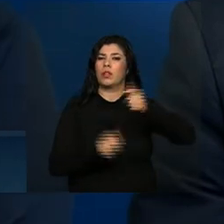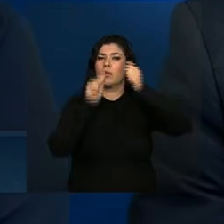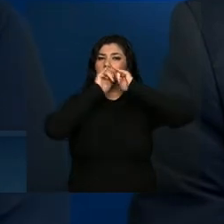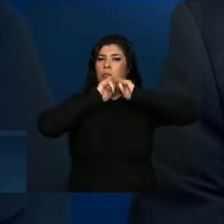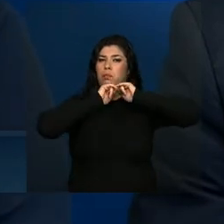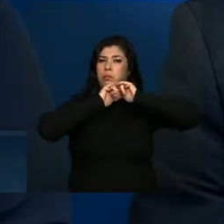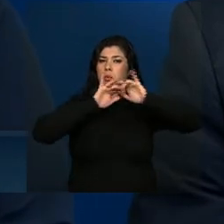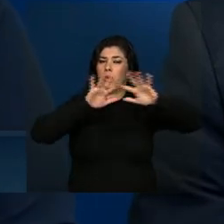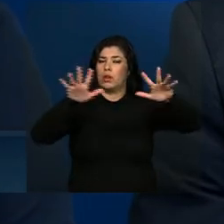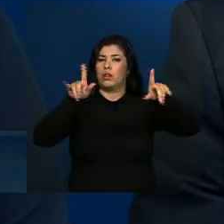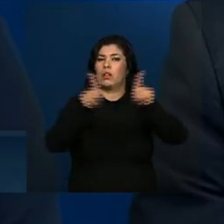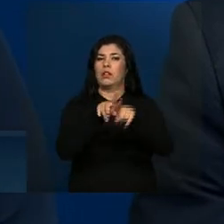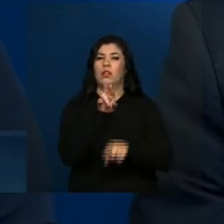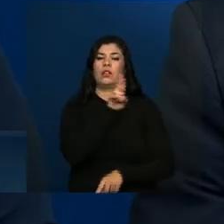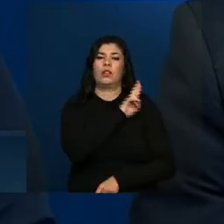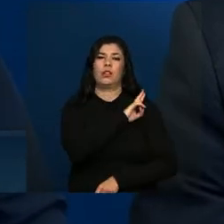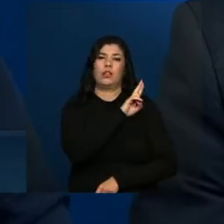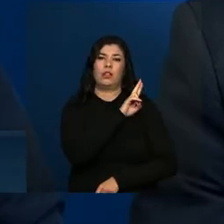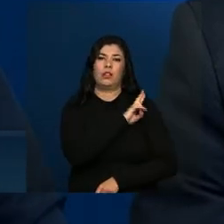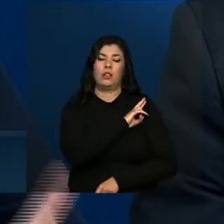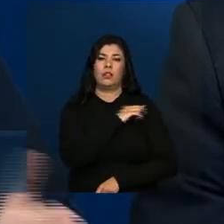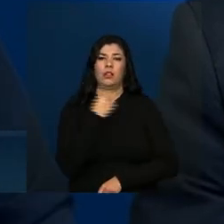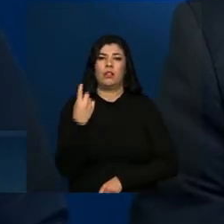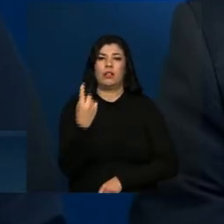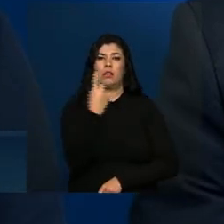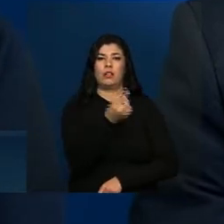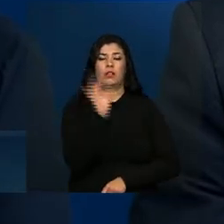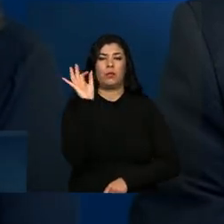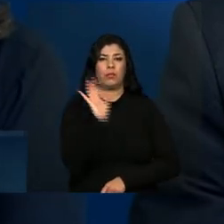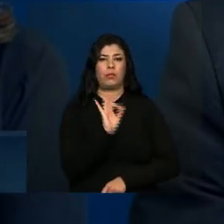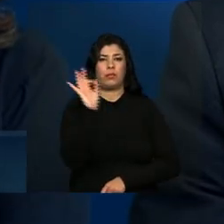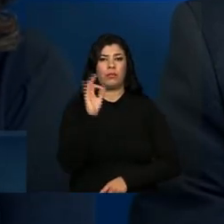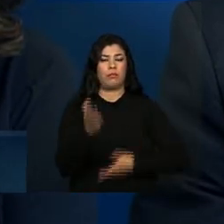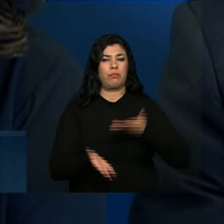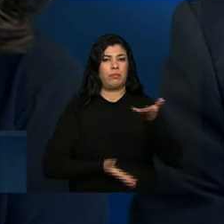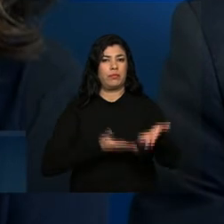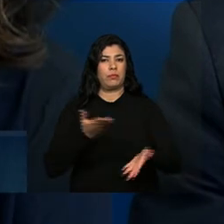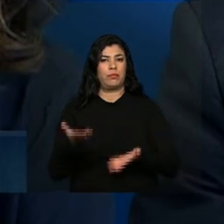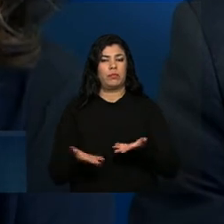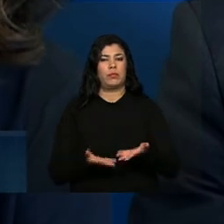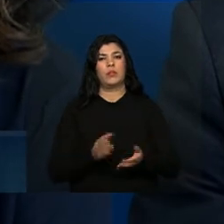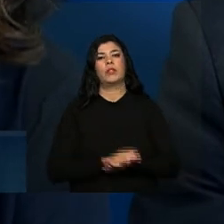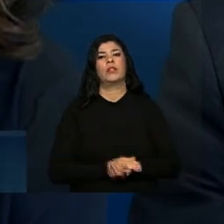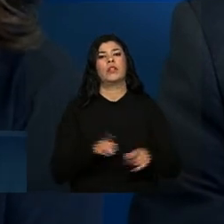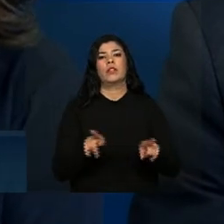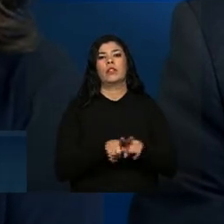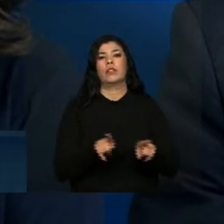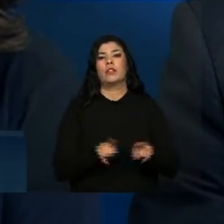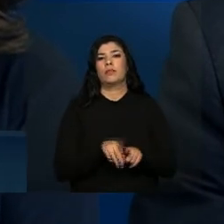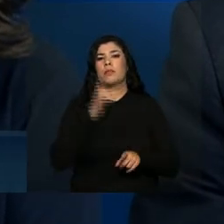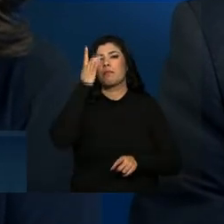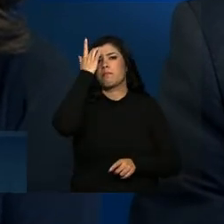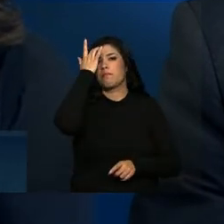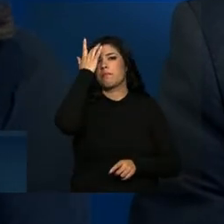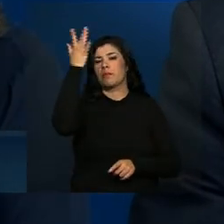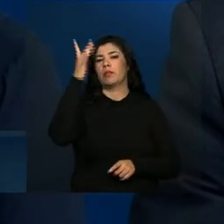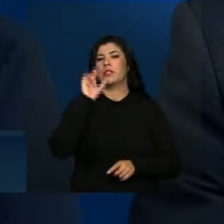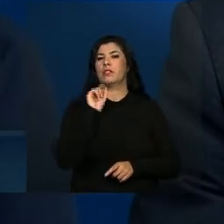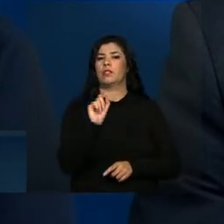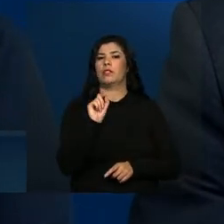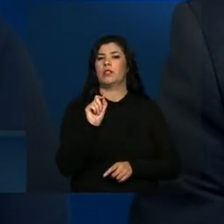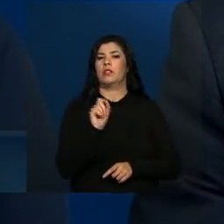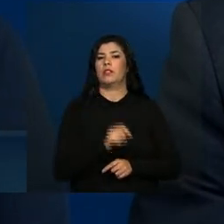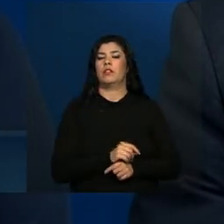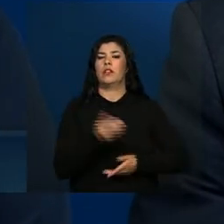com aqueles que são responsáveis pela pelo índice de atendimento né Por facilitar